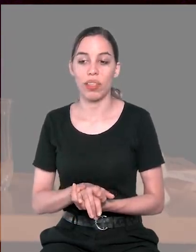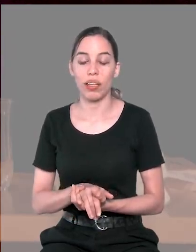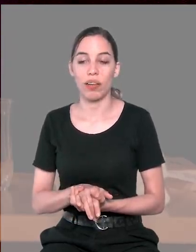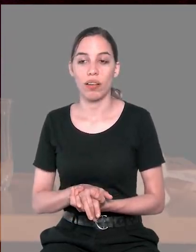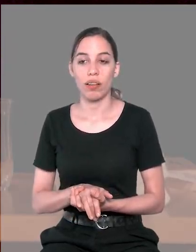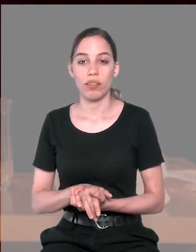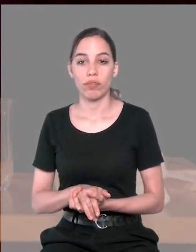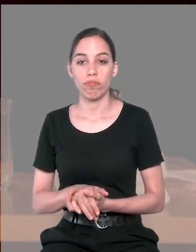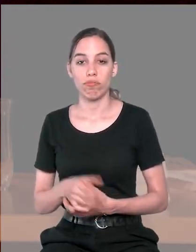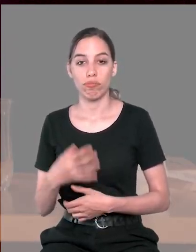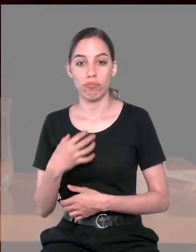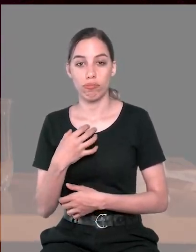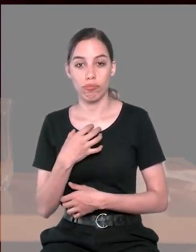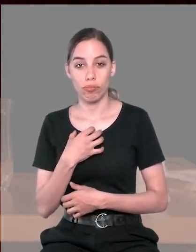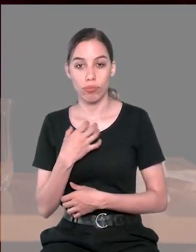de uma maneira,